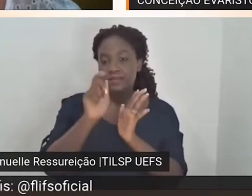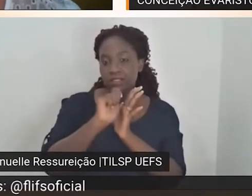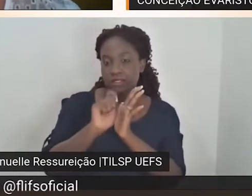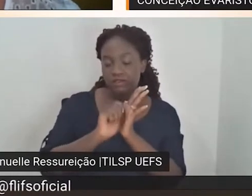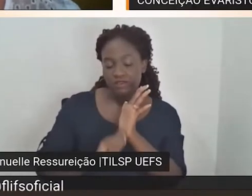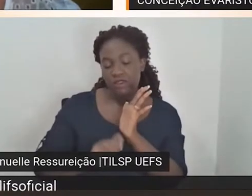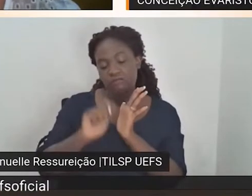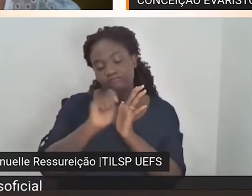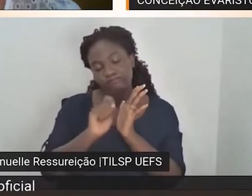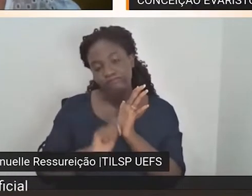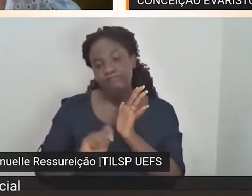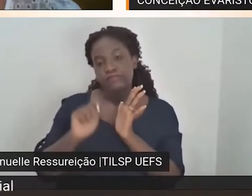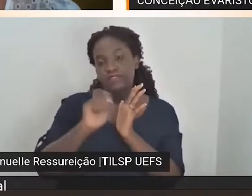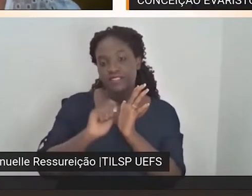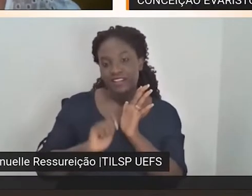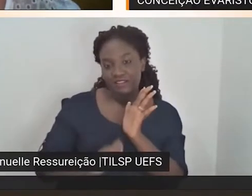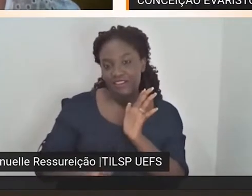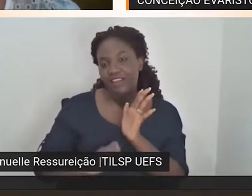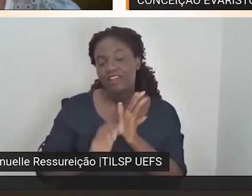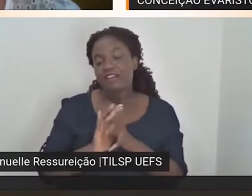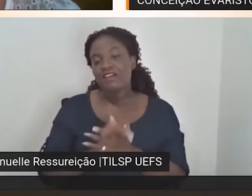Fui sempre escrevendo. Em